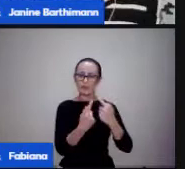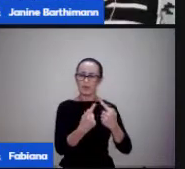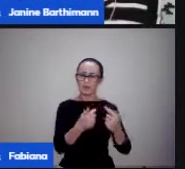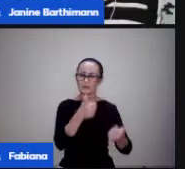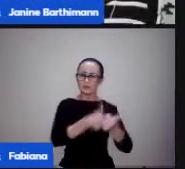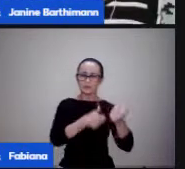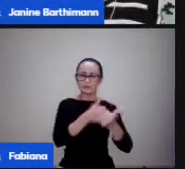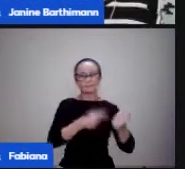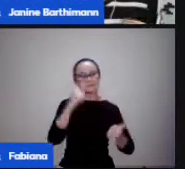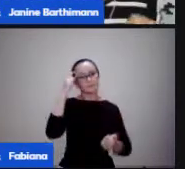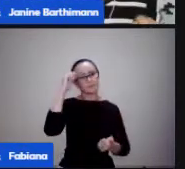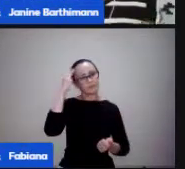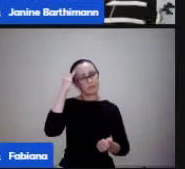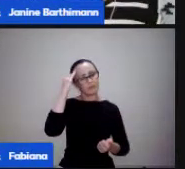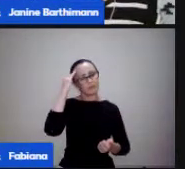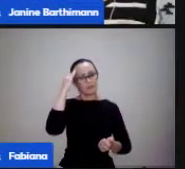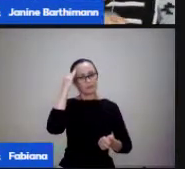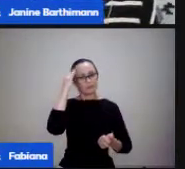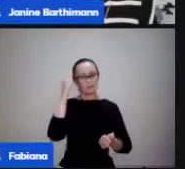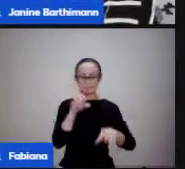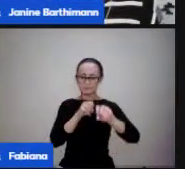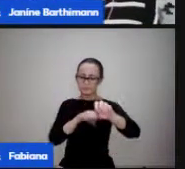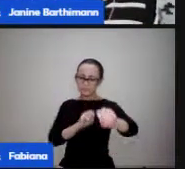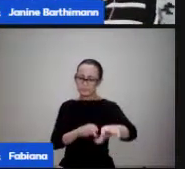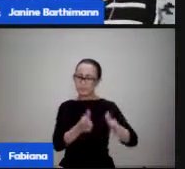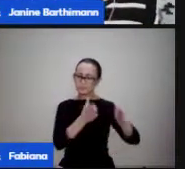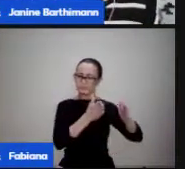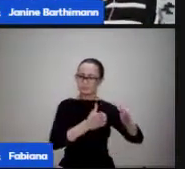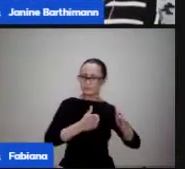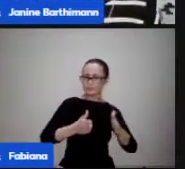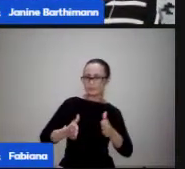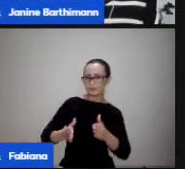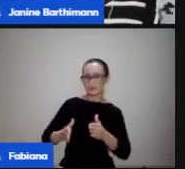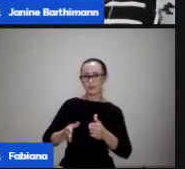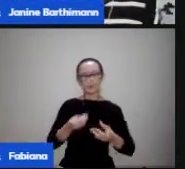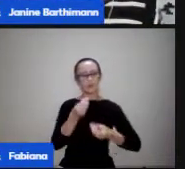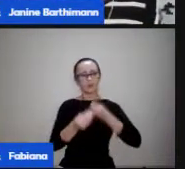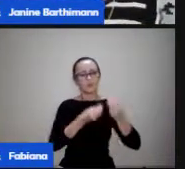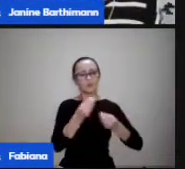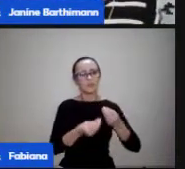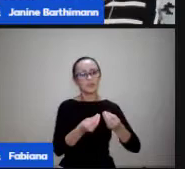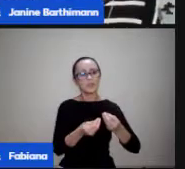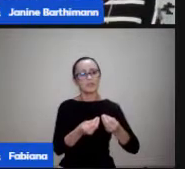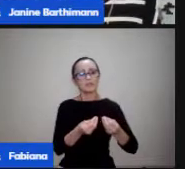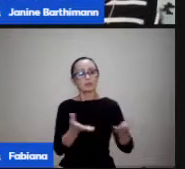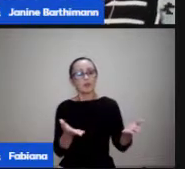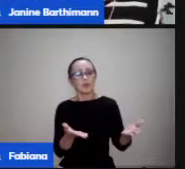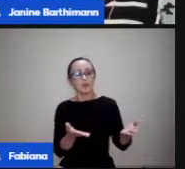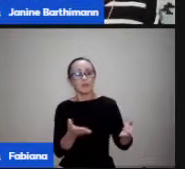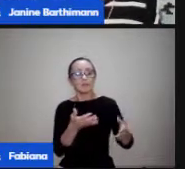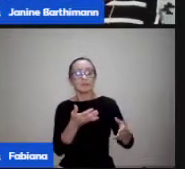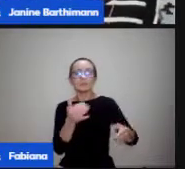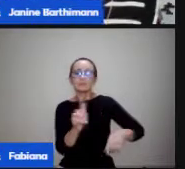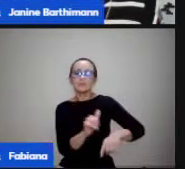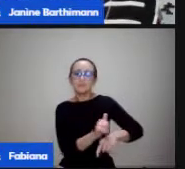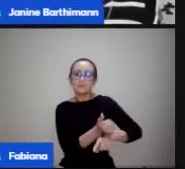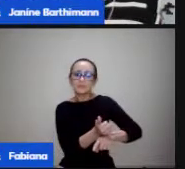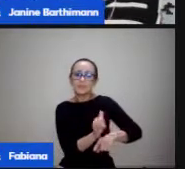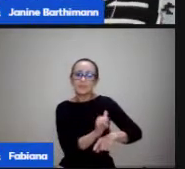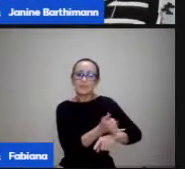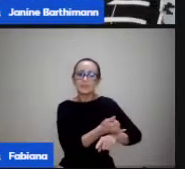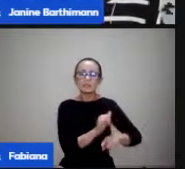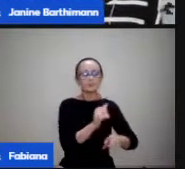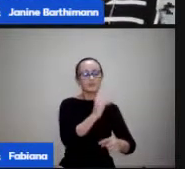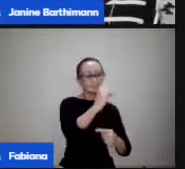ensino escalonado como uma situação de transformação, como uma situação de mudanças e